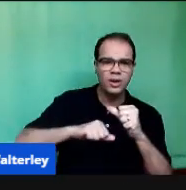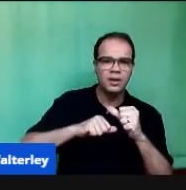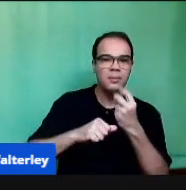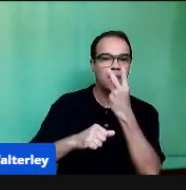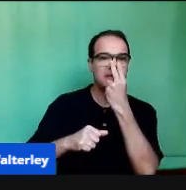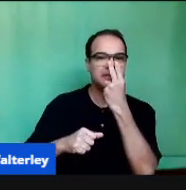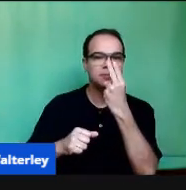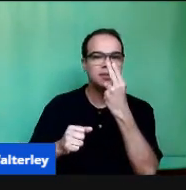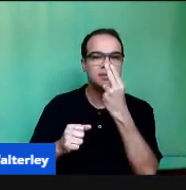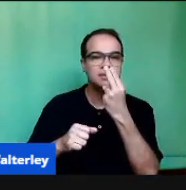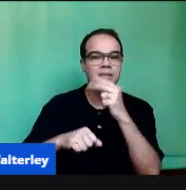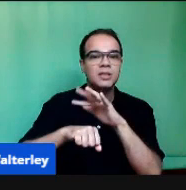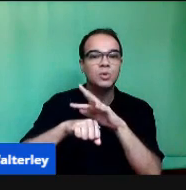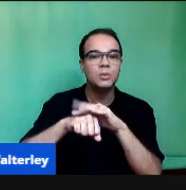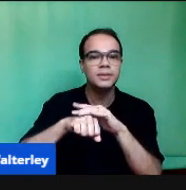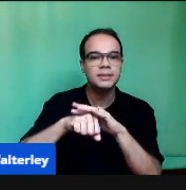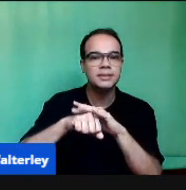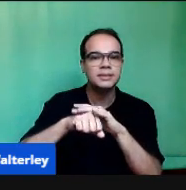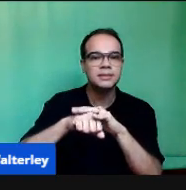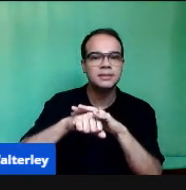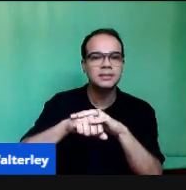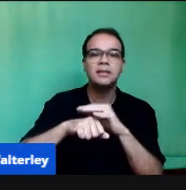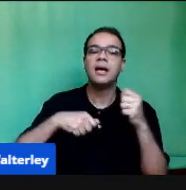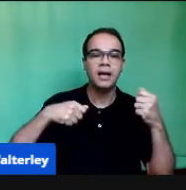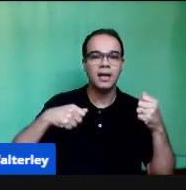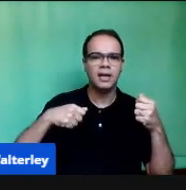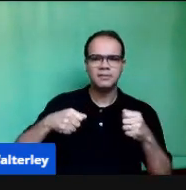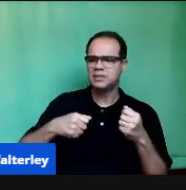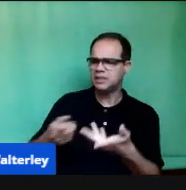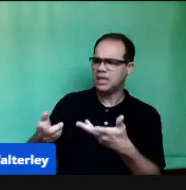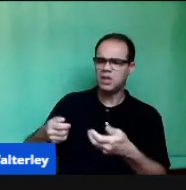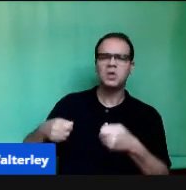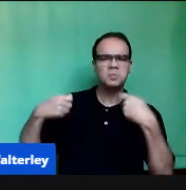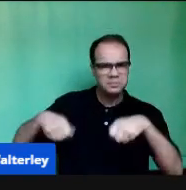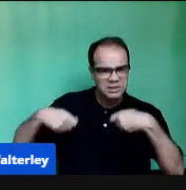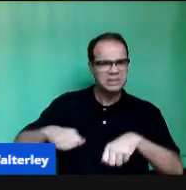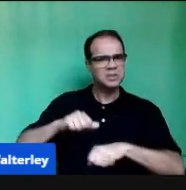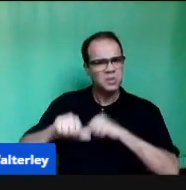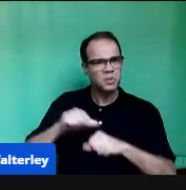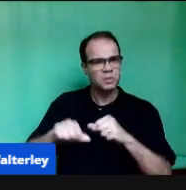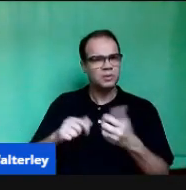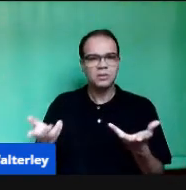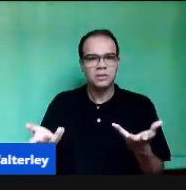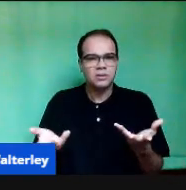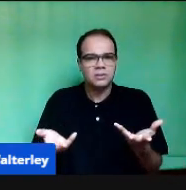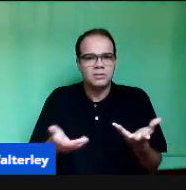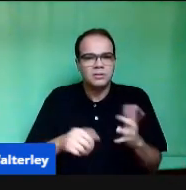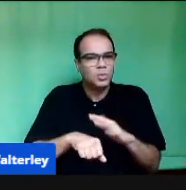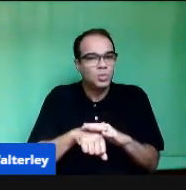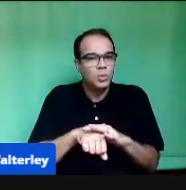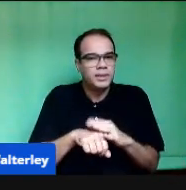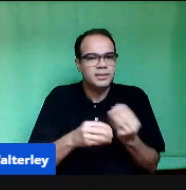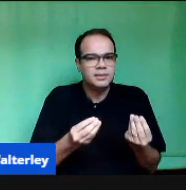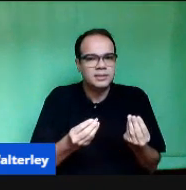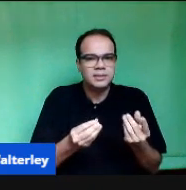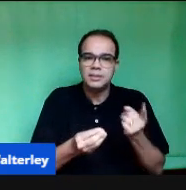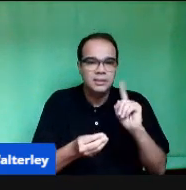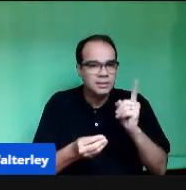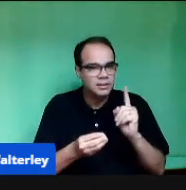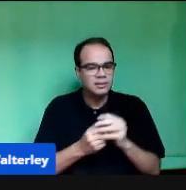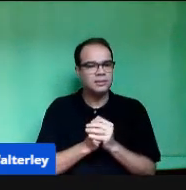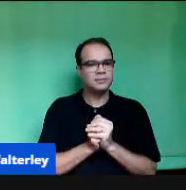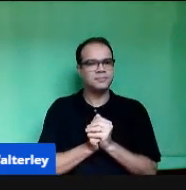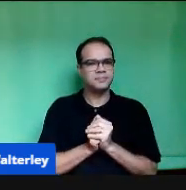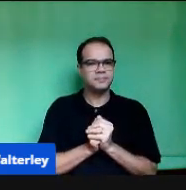isso aconteceu ao longo da nossa história. O que nós escolhemos, sejam nós